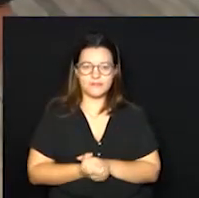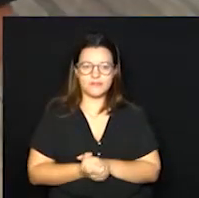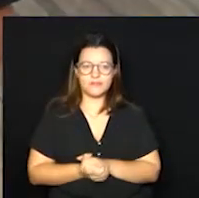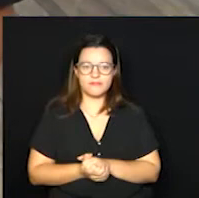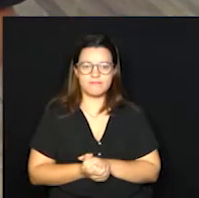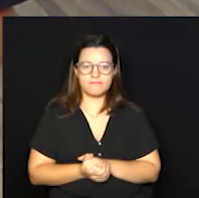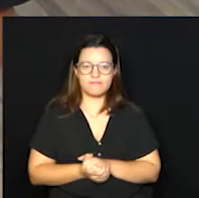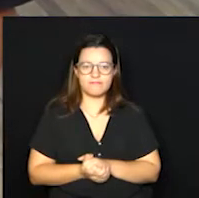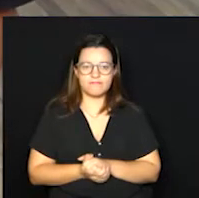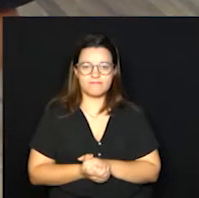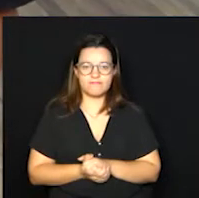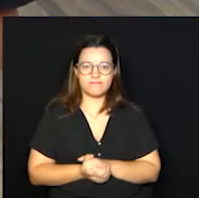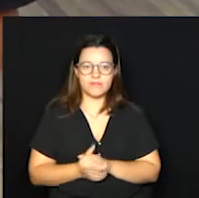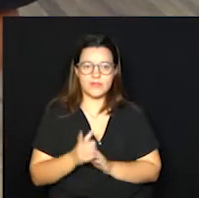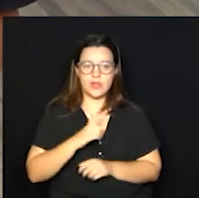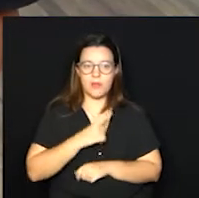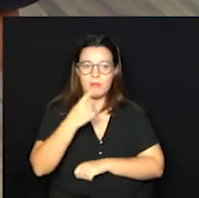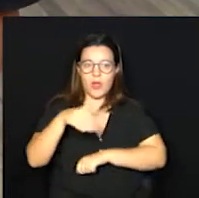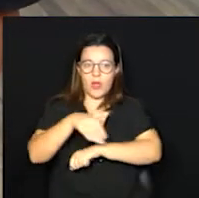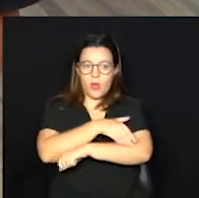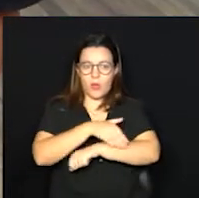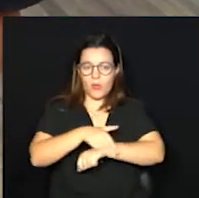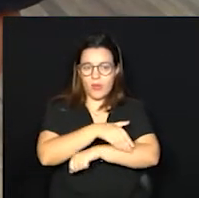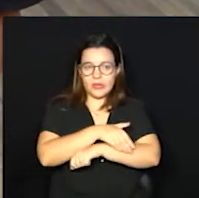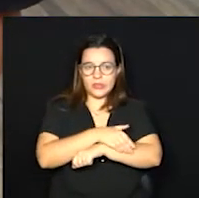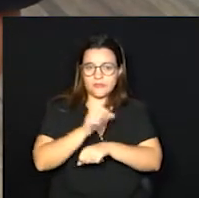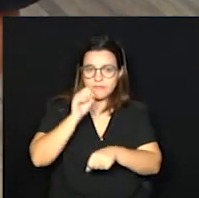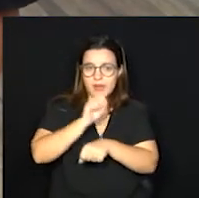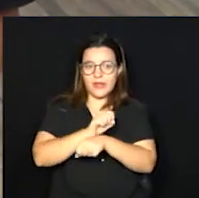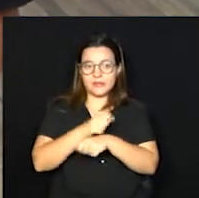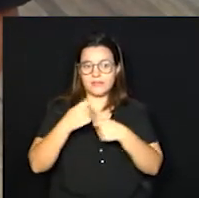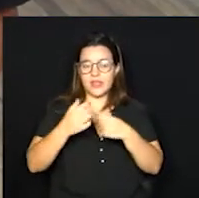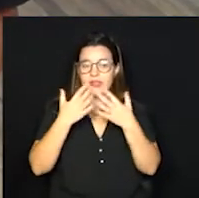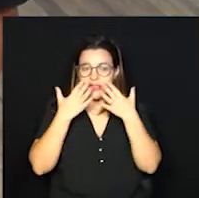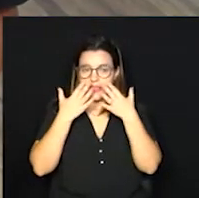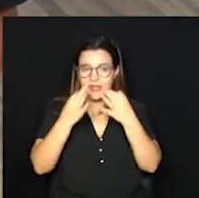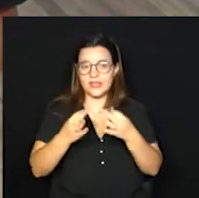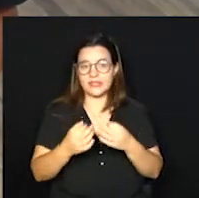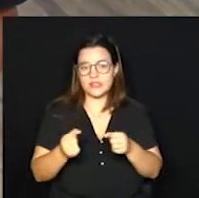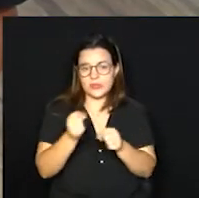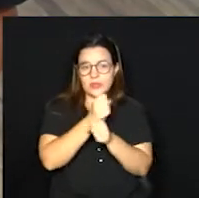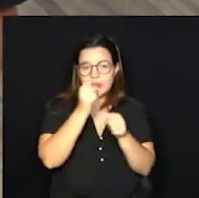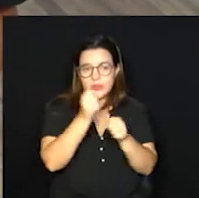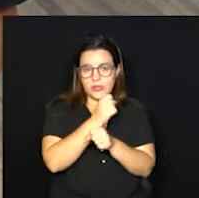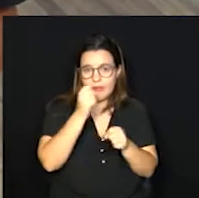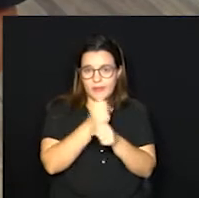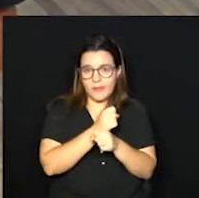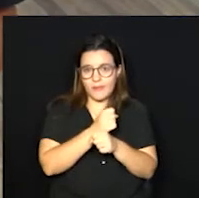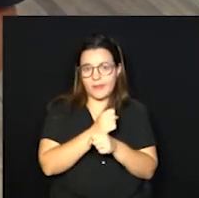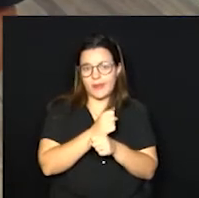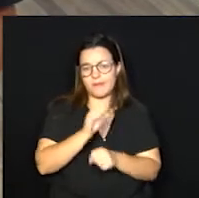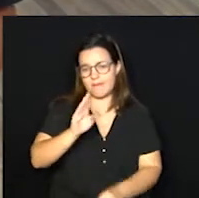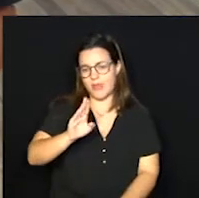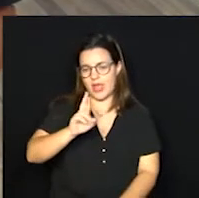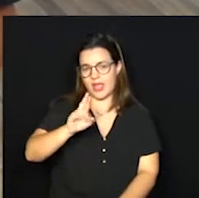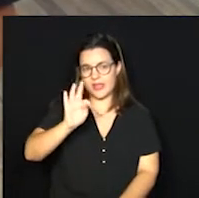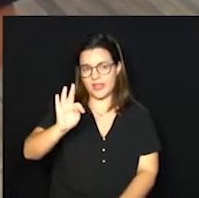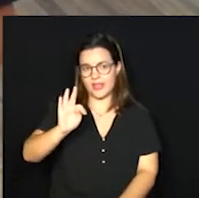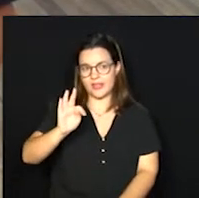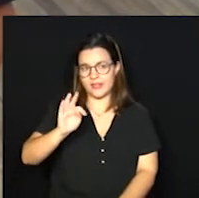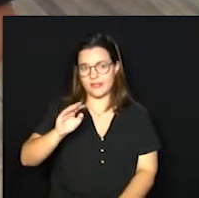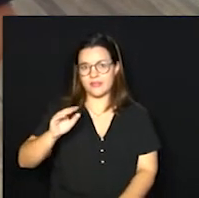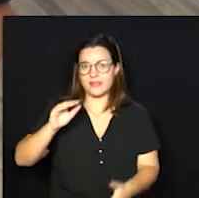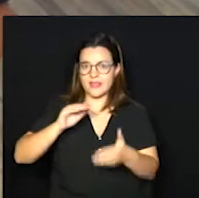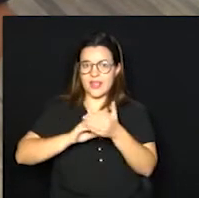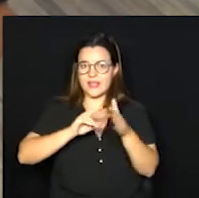gente tem uma rua interditada. E precisa ficar atento por conta das obras do BRT, porque até a próxima semana